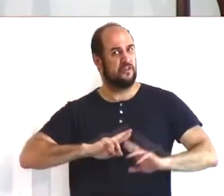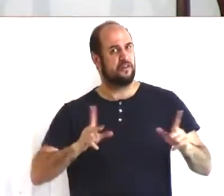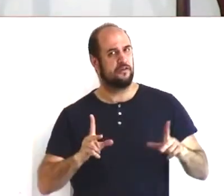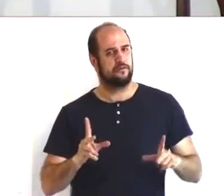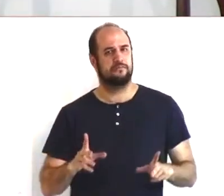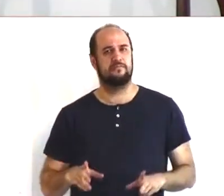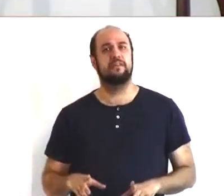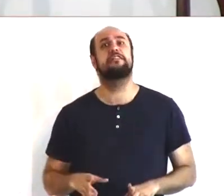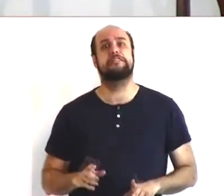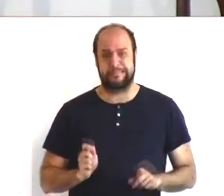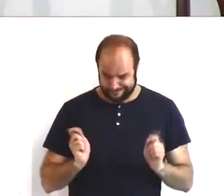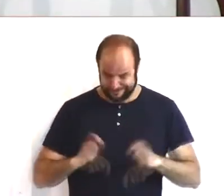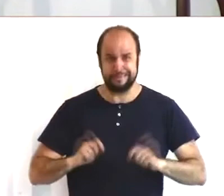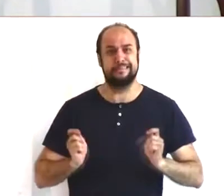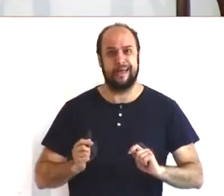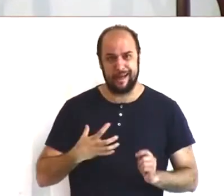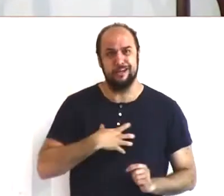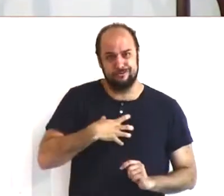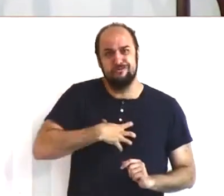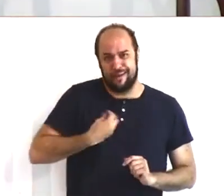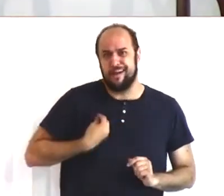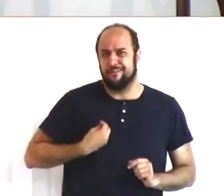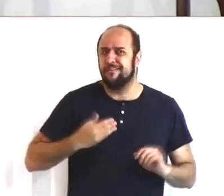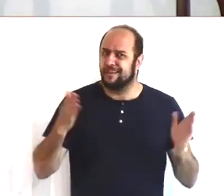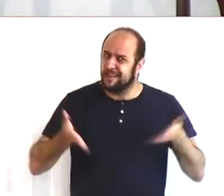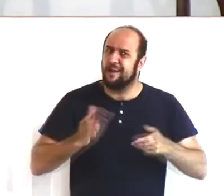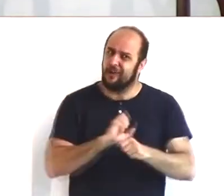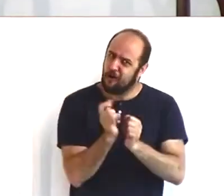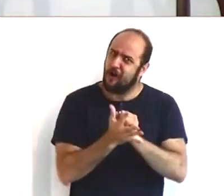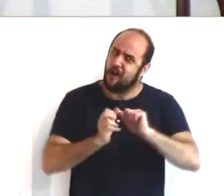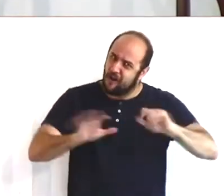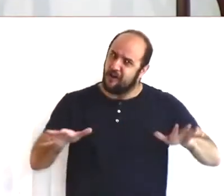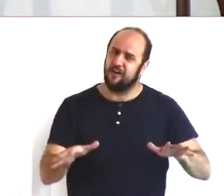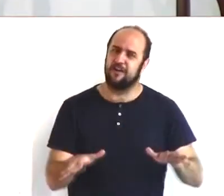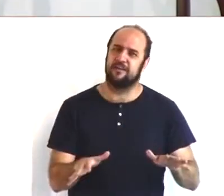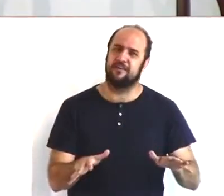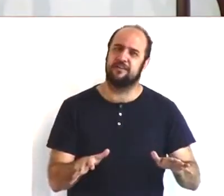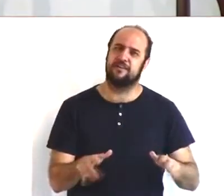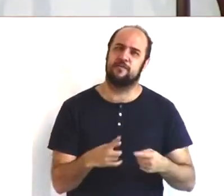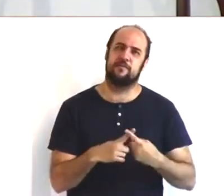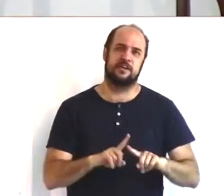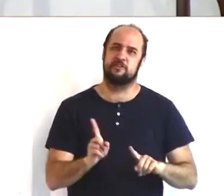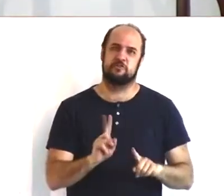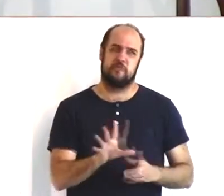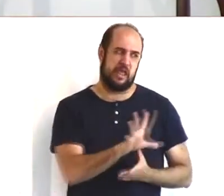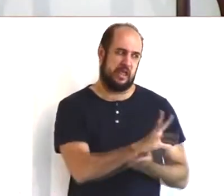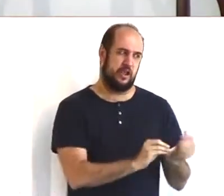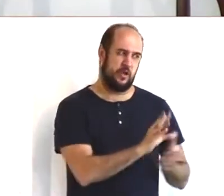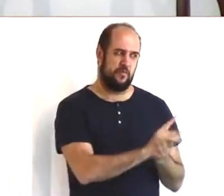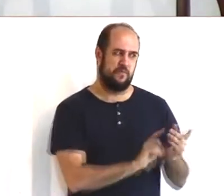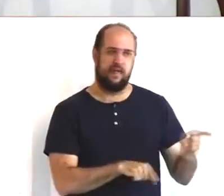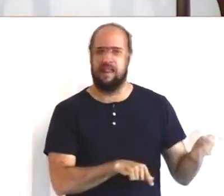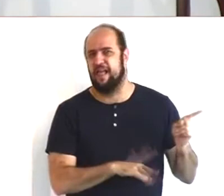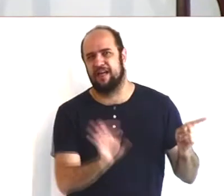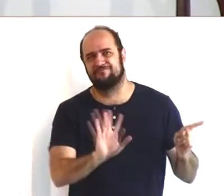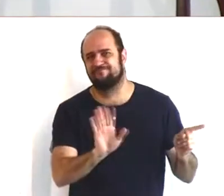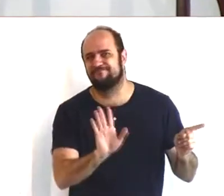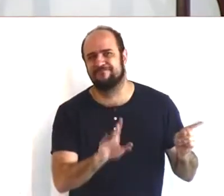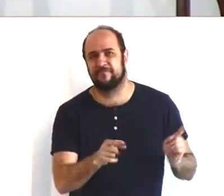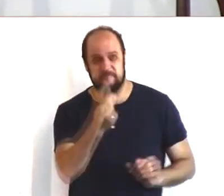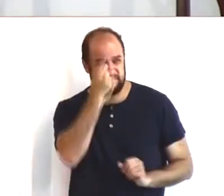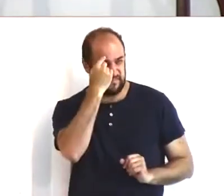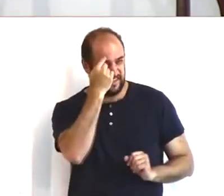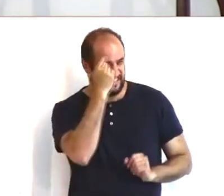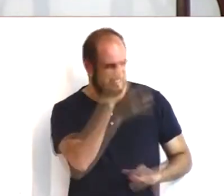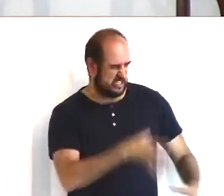jeito de viver numa maneira, num tempo difícil como este, mas não é com a Bíblia fechada lá na estante. Mas não é achando que aqui